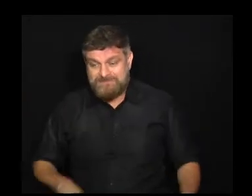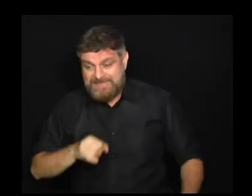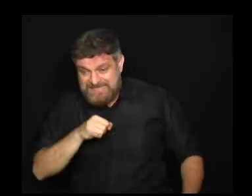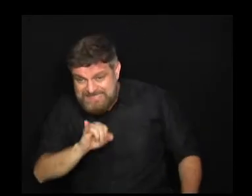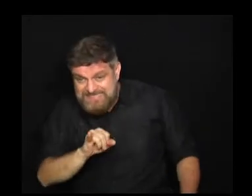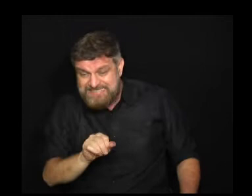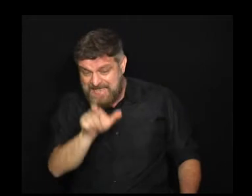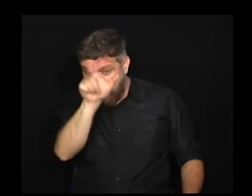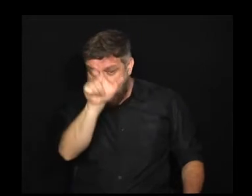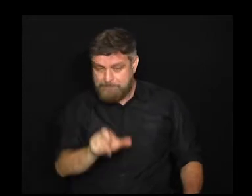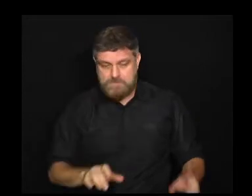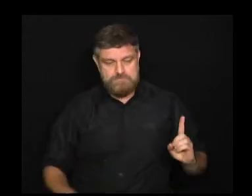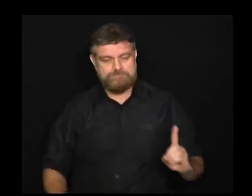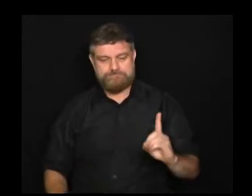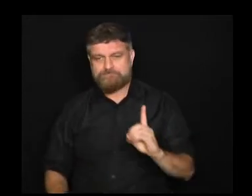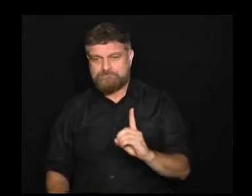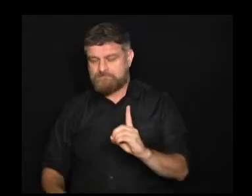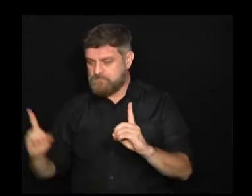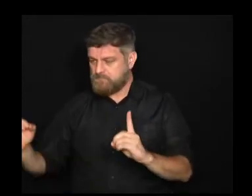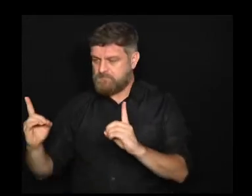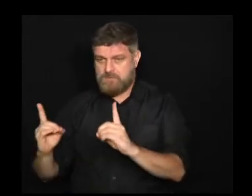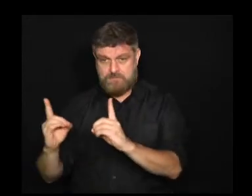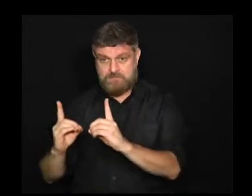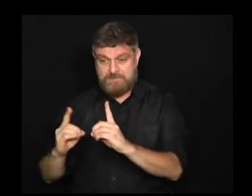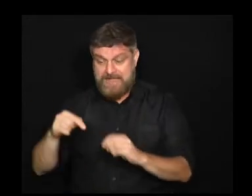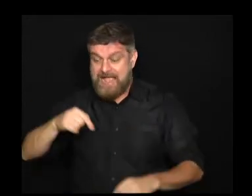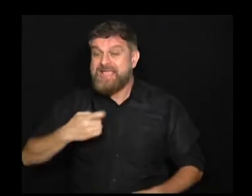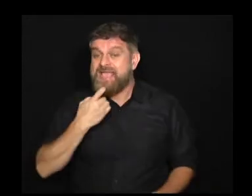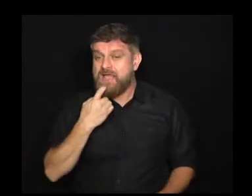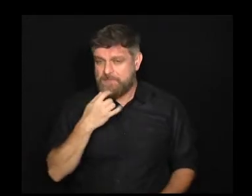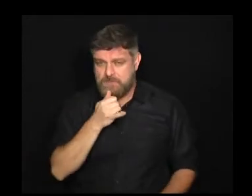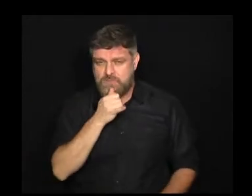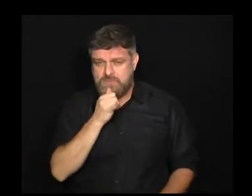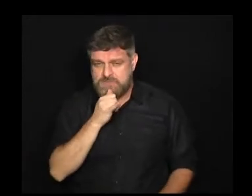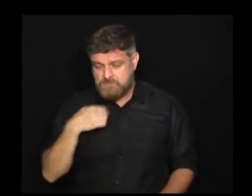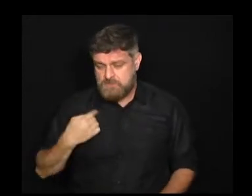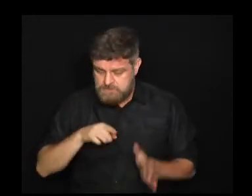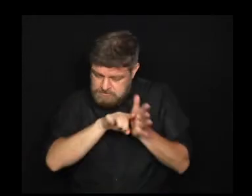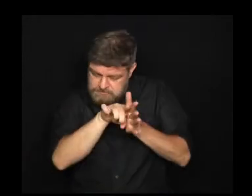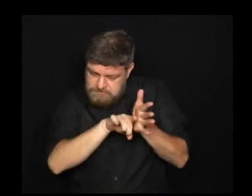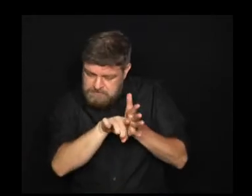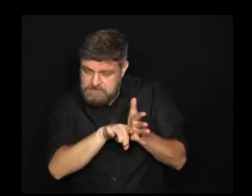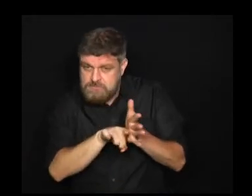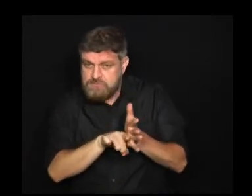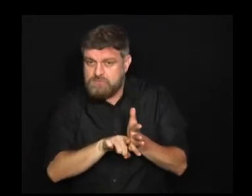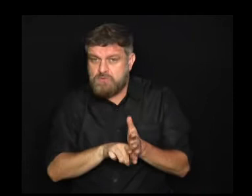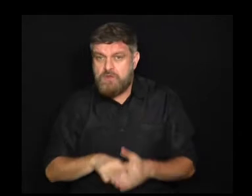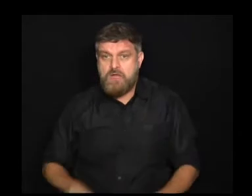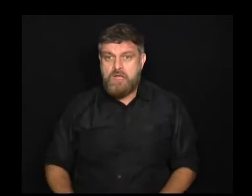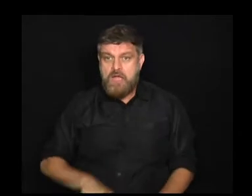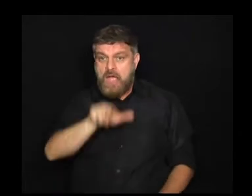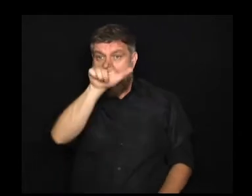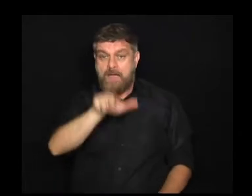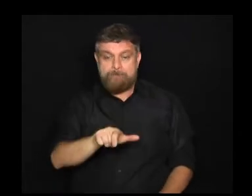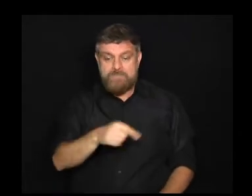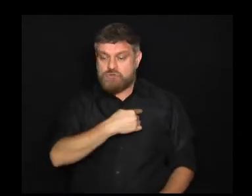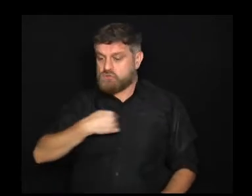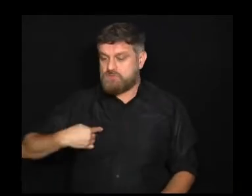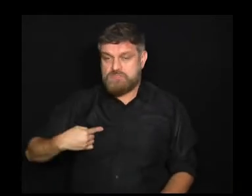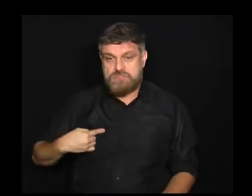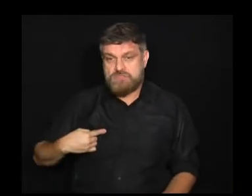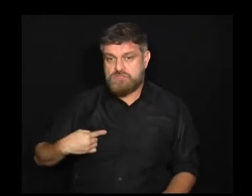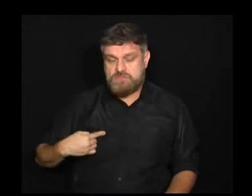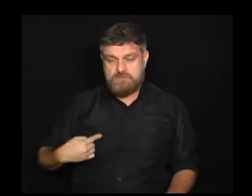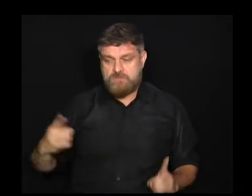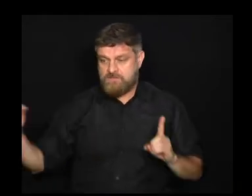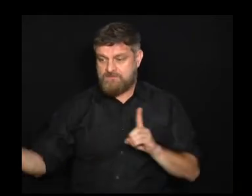teve inclusive o caso de Campinas, que a gente investigou, não era quem tinha estado na China, quem tinha